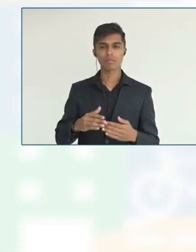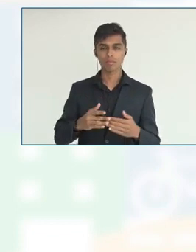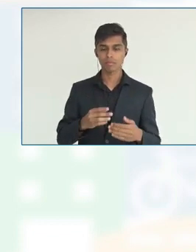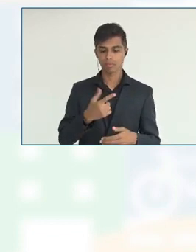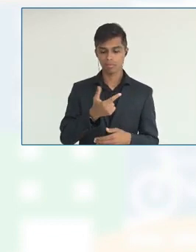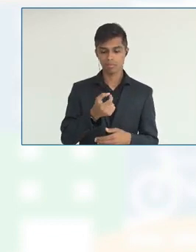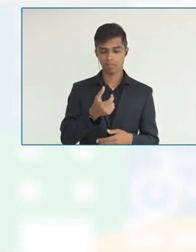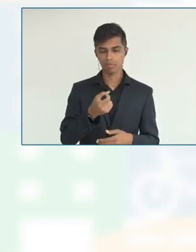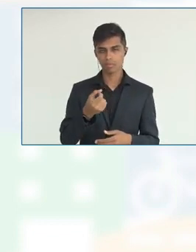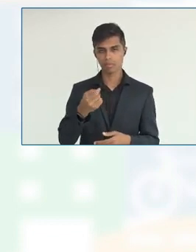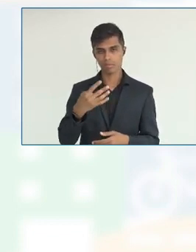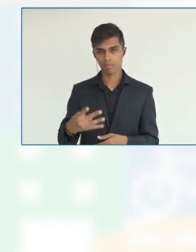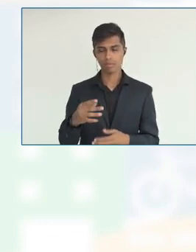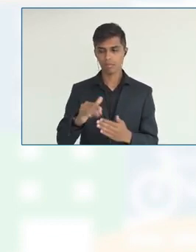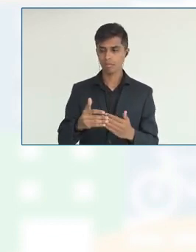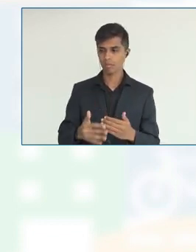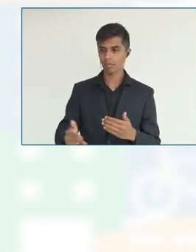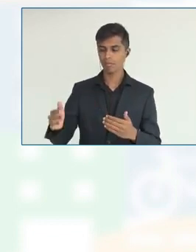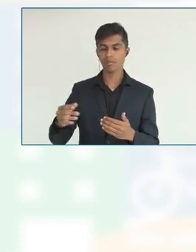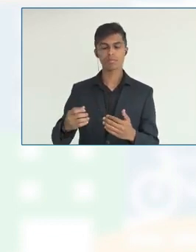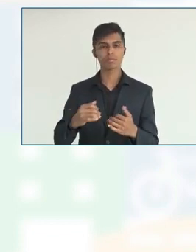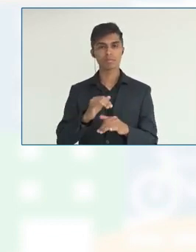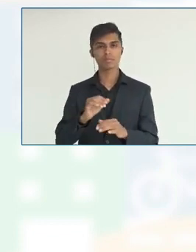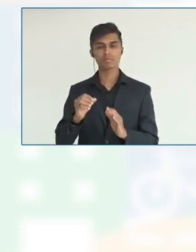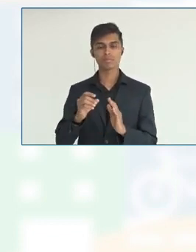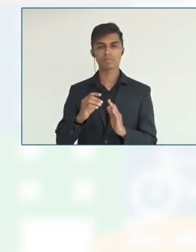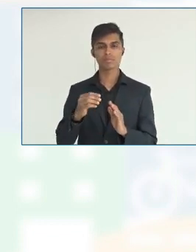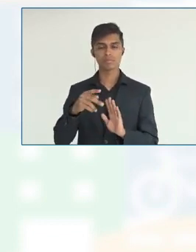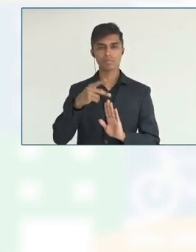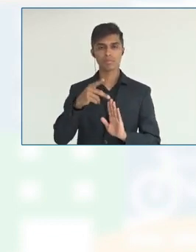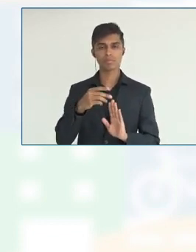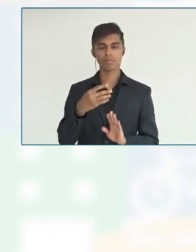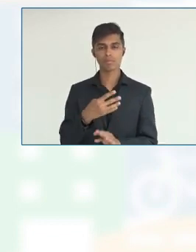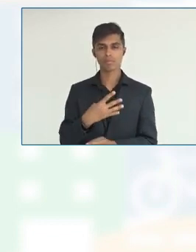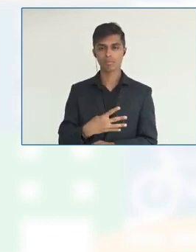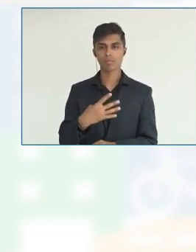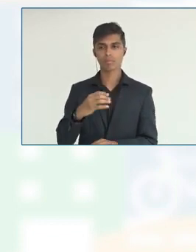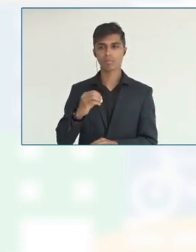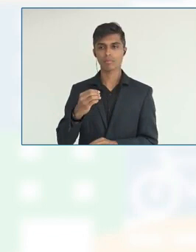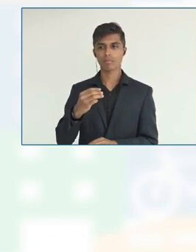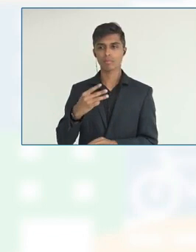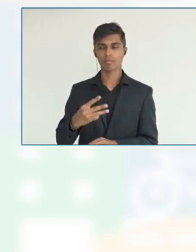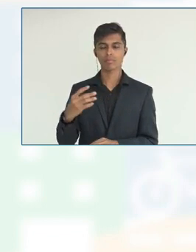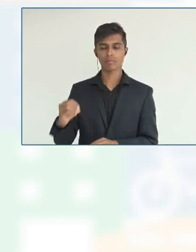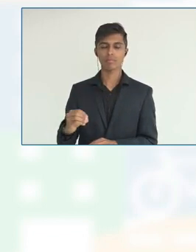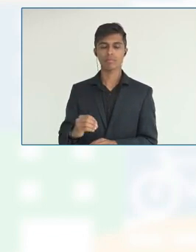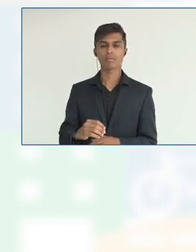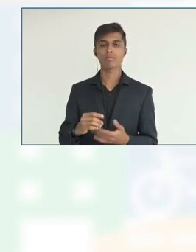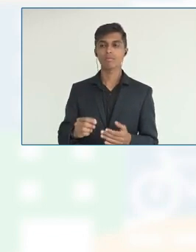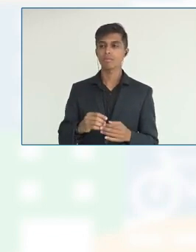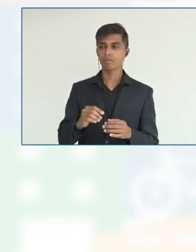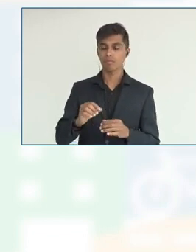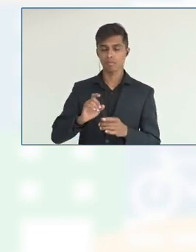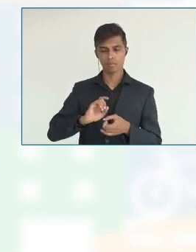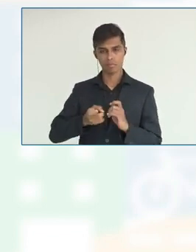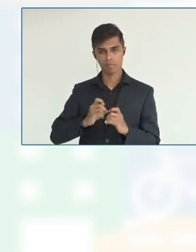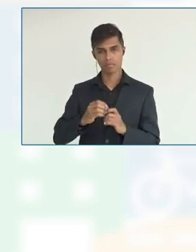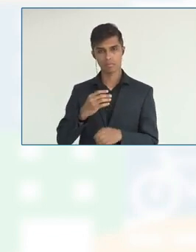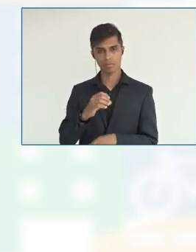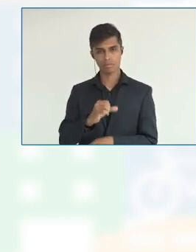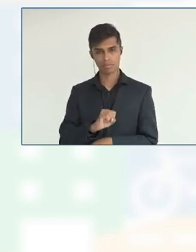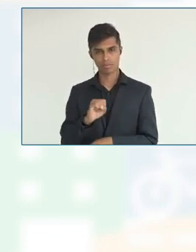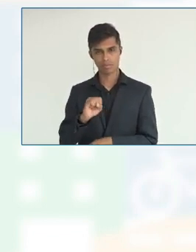de 2004, com a publicação da portaria 430, a administração do CCI passa